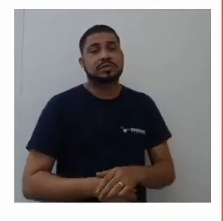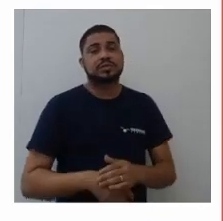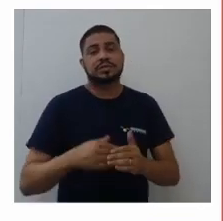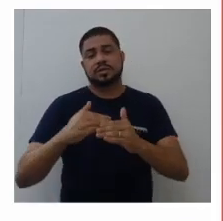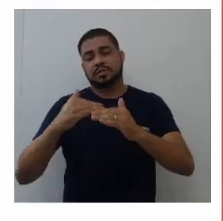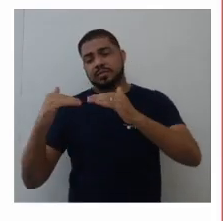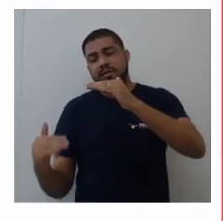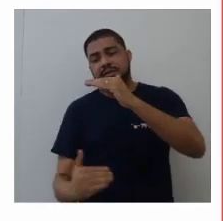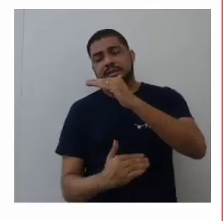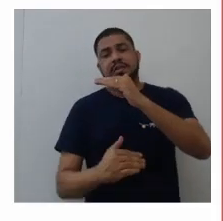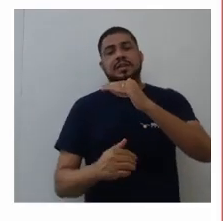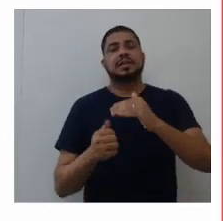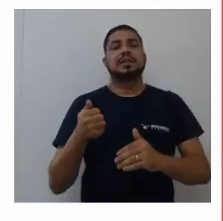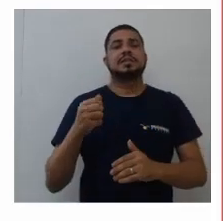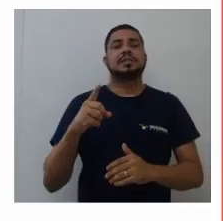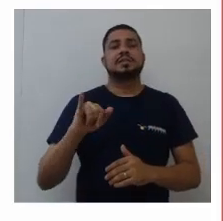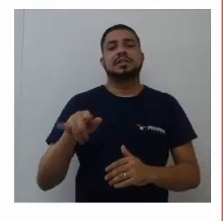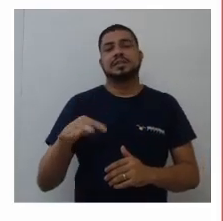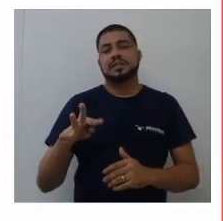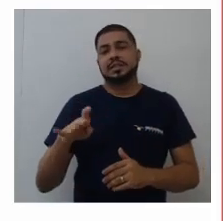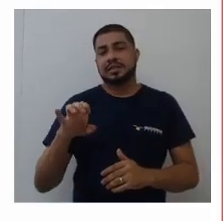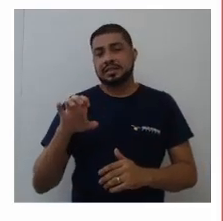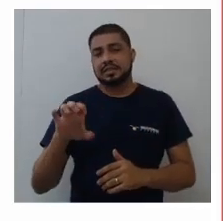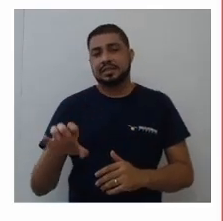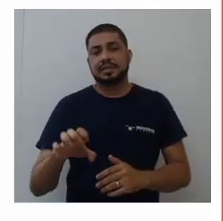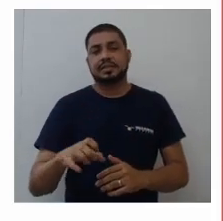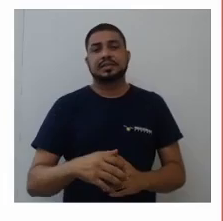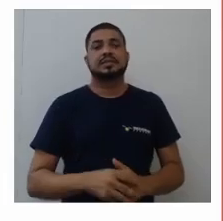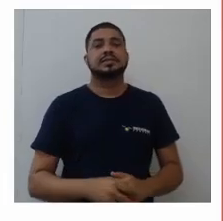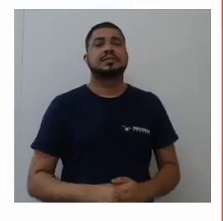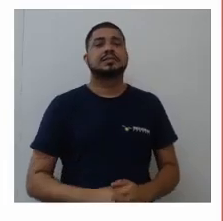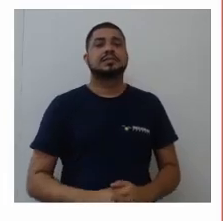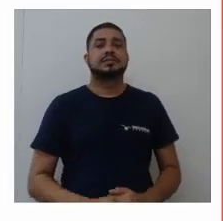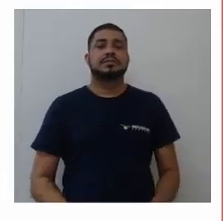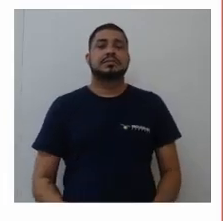o cateto adjacente.